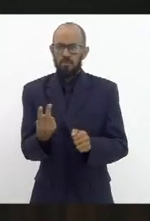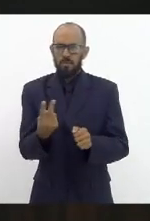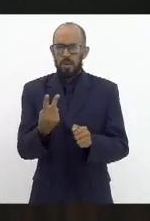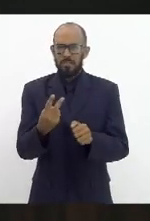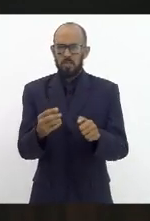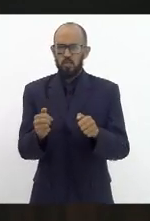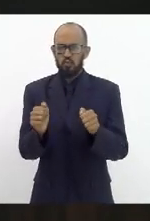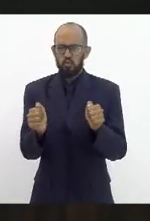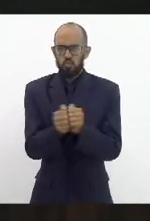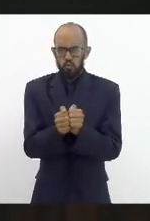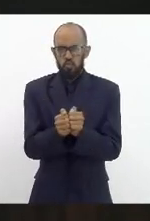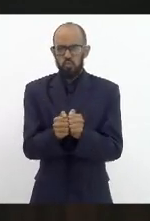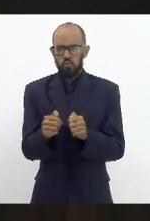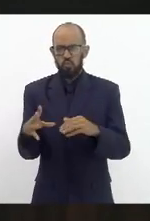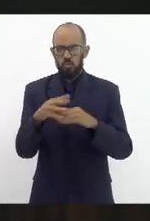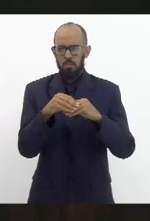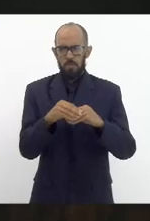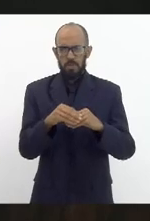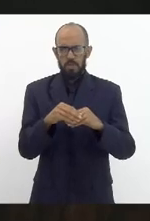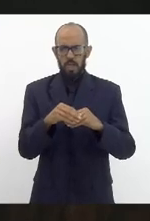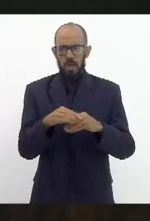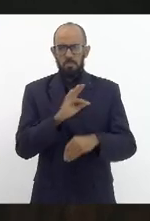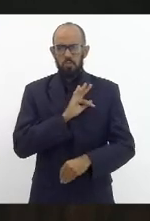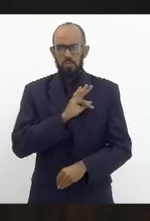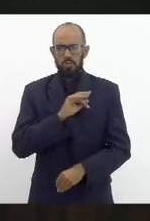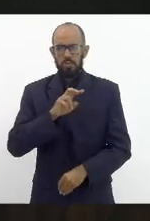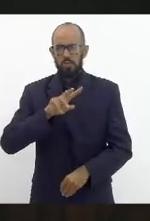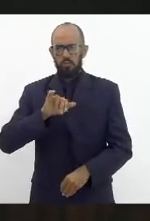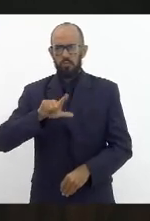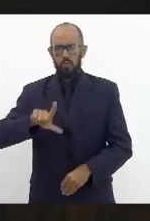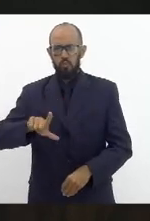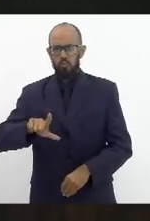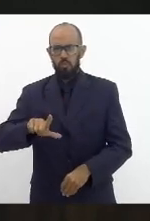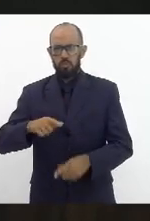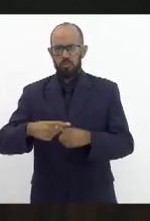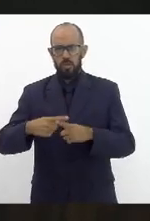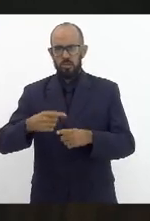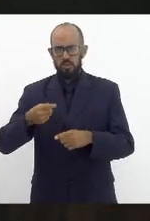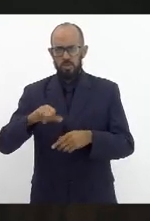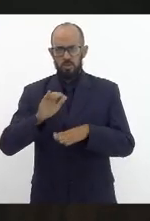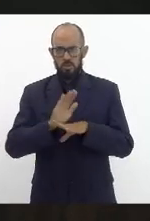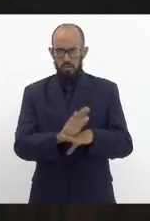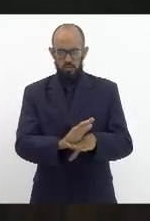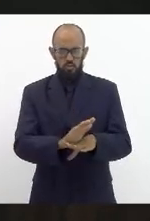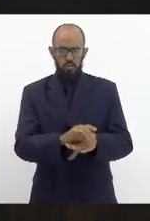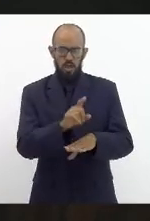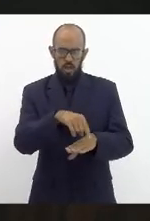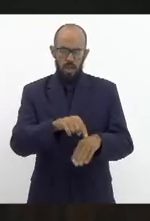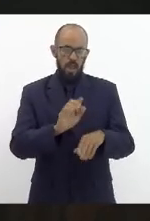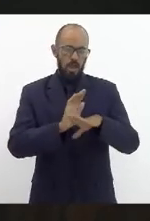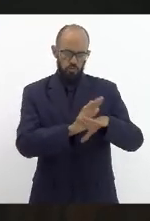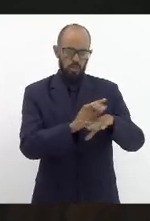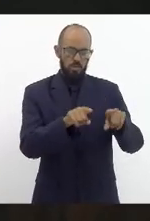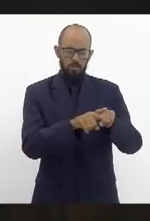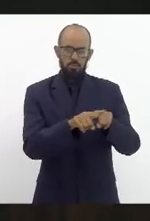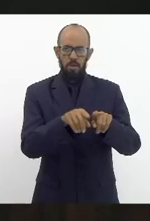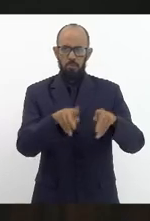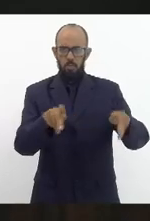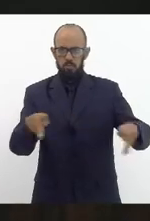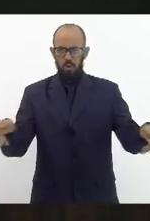de acrescentar a Polícia Civil do Estado de Janeiro, porque quando a gente ajuda a Polícia Civil, a gente está ajudando o cidadão, é isso que as pessoas têm que